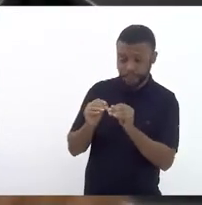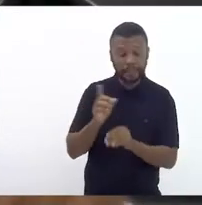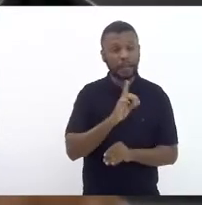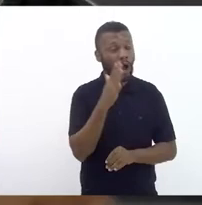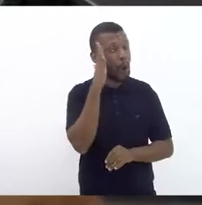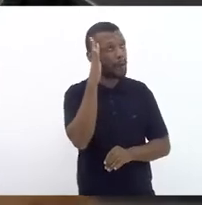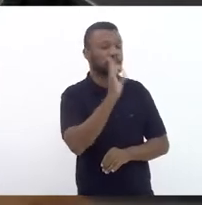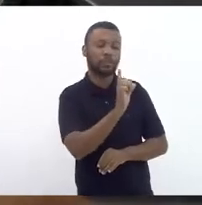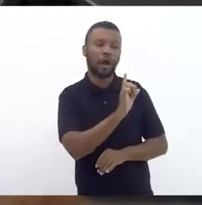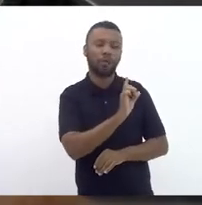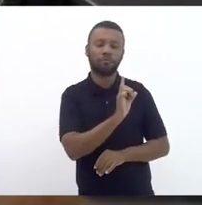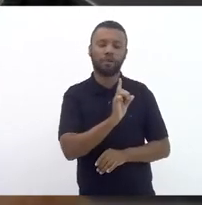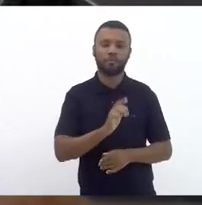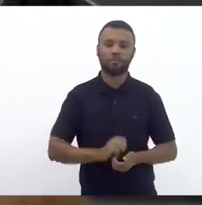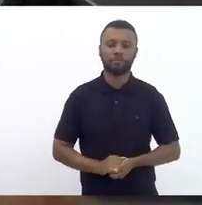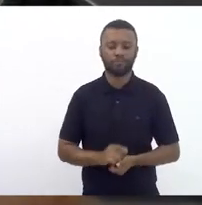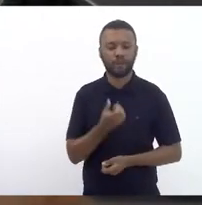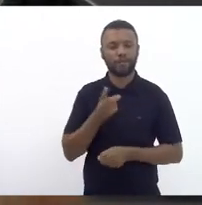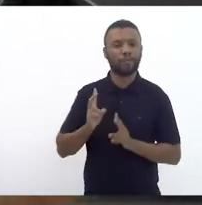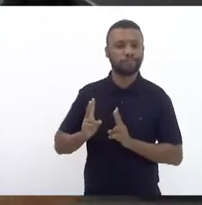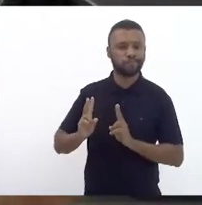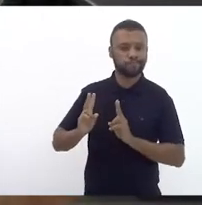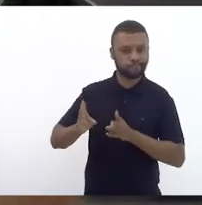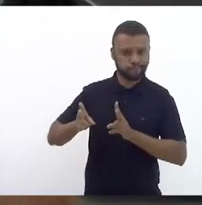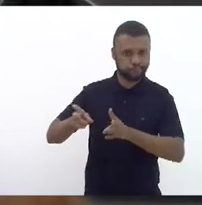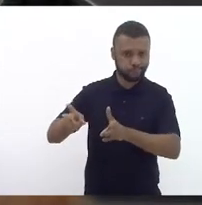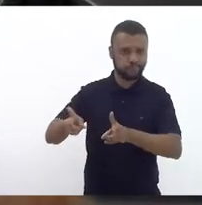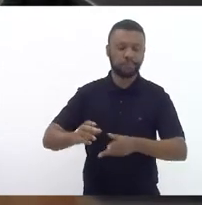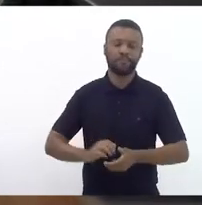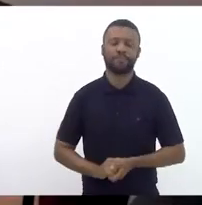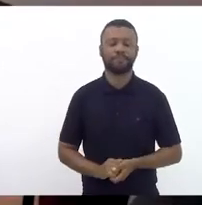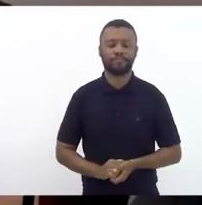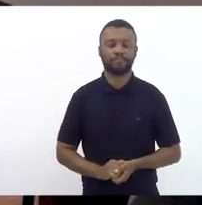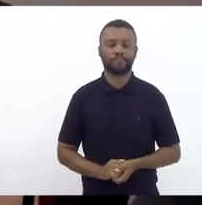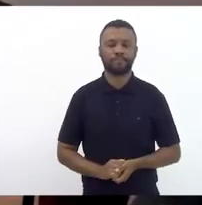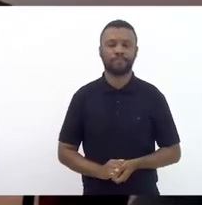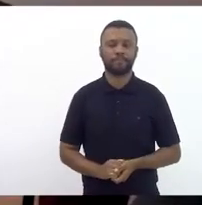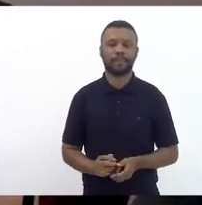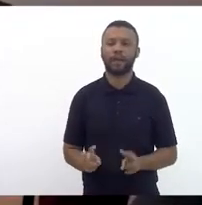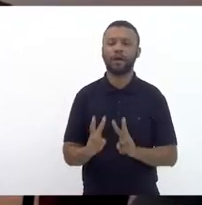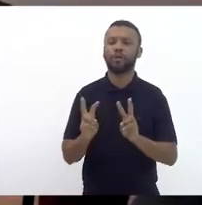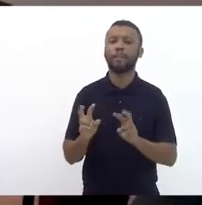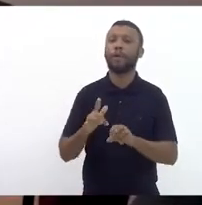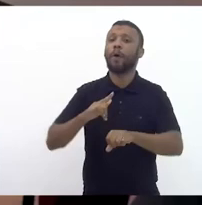não. Não, eu vou seguir aqui. Com relação aos banheiros.